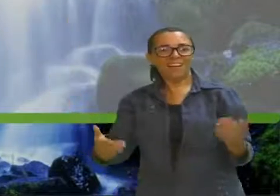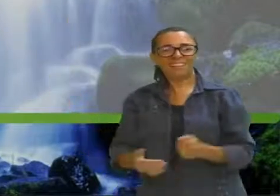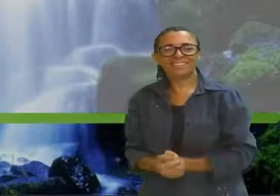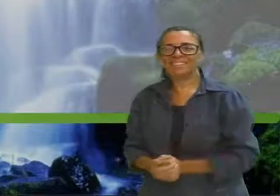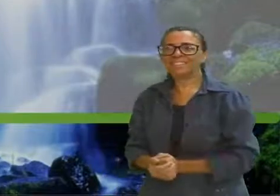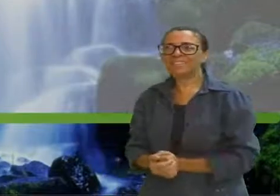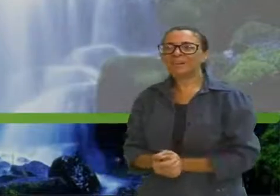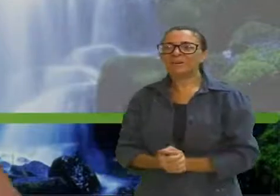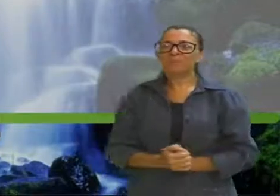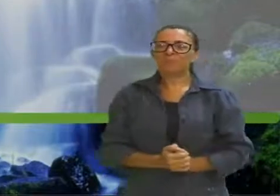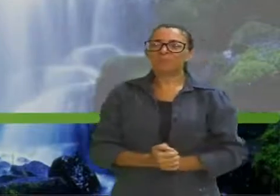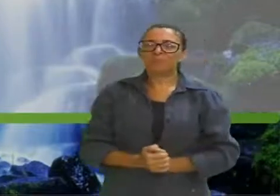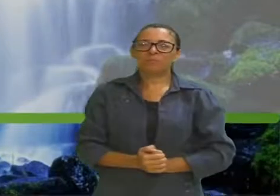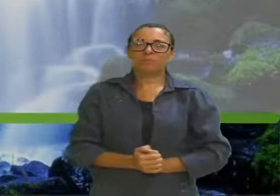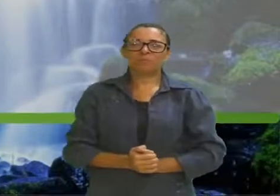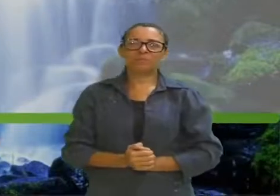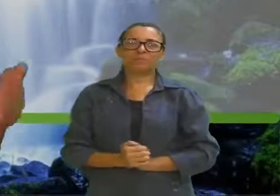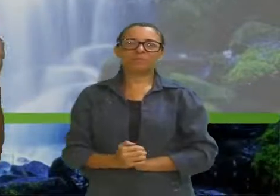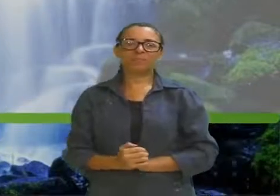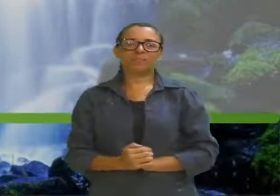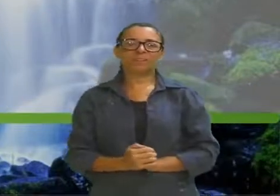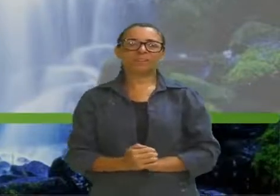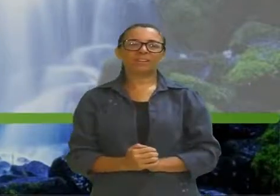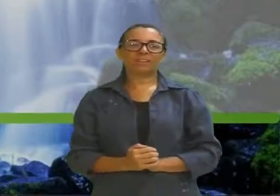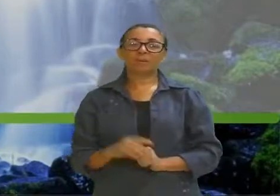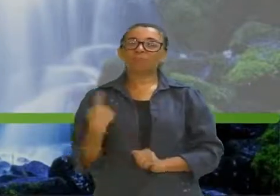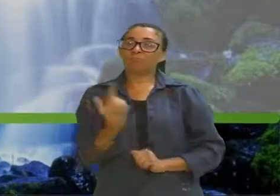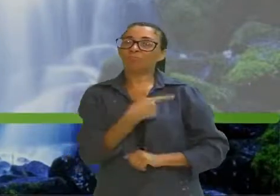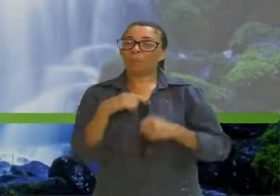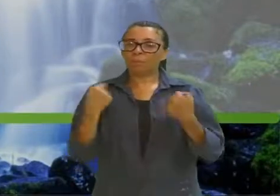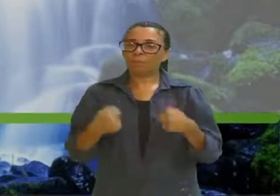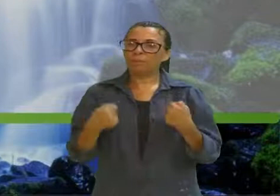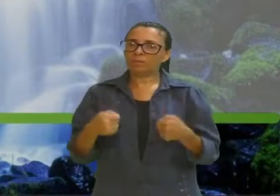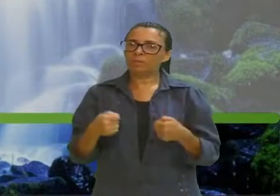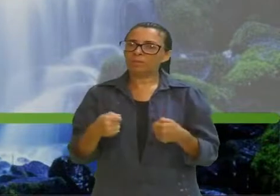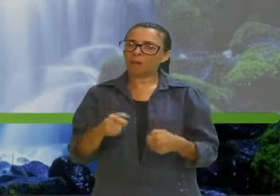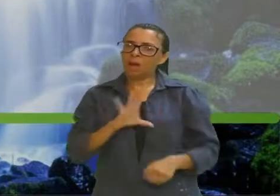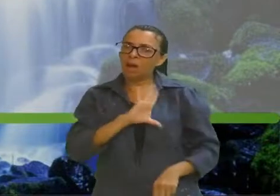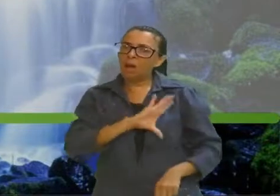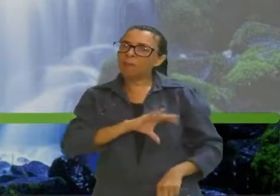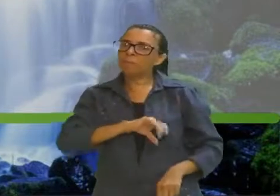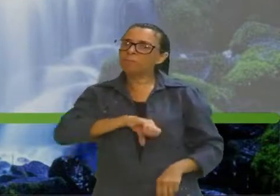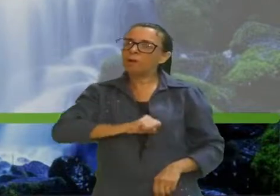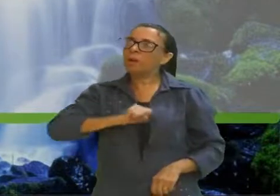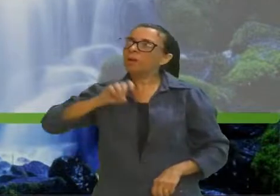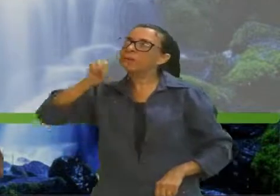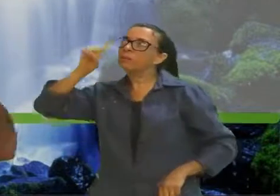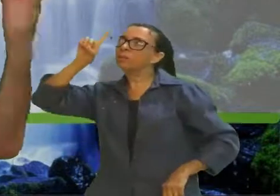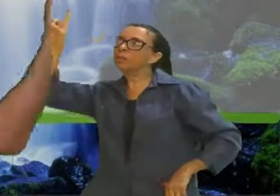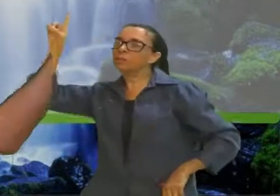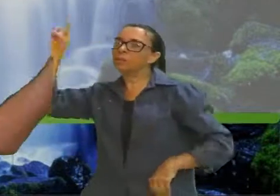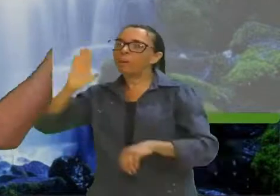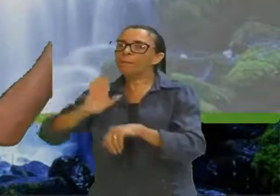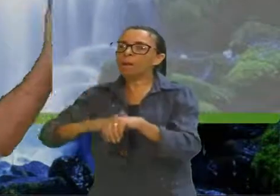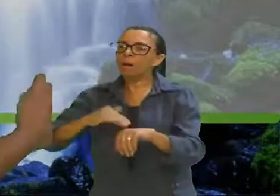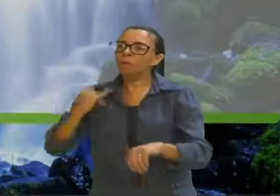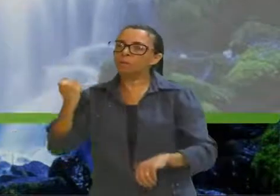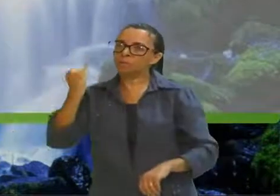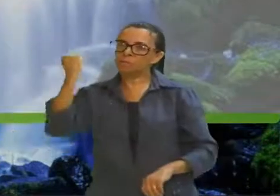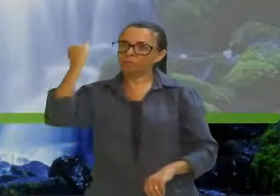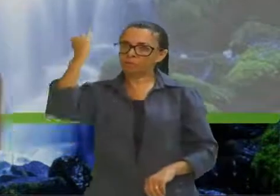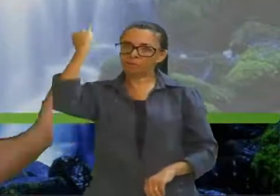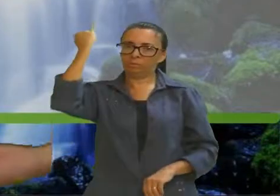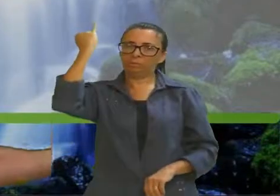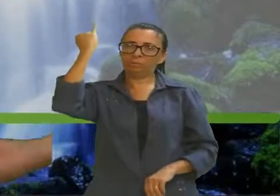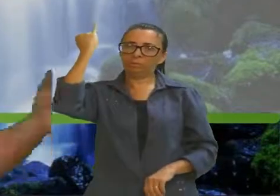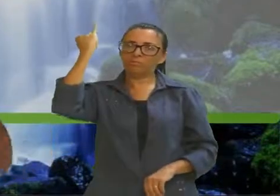Os irmãos da igreja, esse é o segundo mandamento que se completa no primeiro. Mas Deus tem que ter a prioridade das nossas vidas, porque